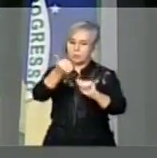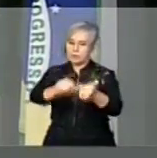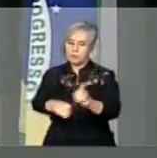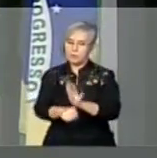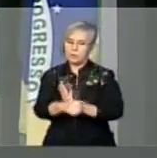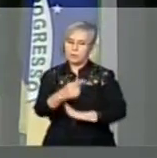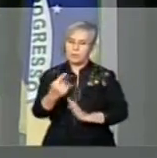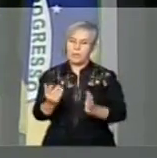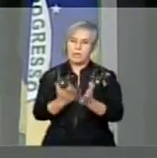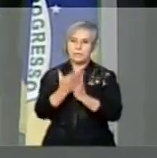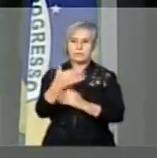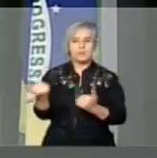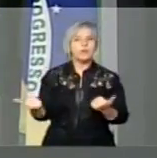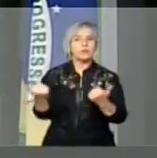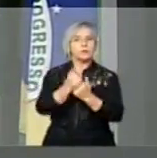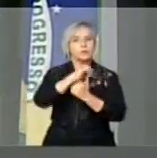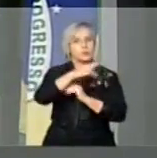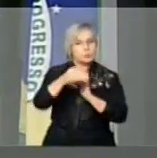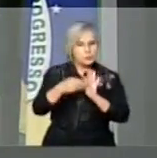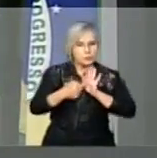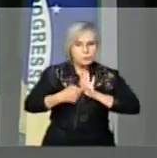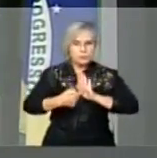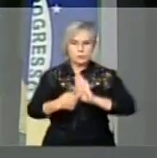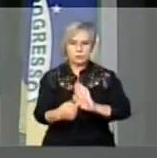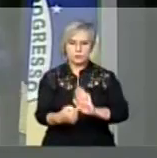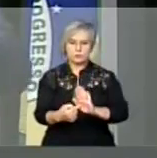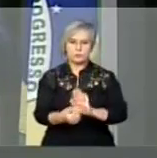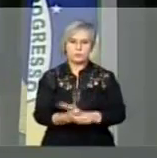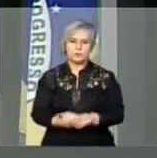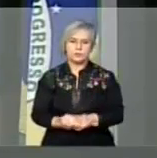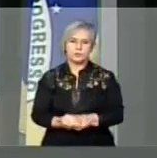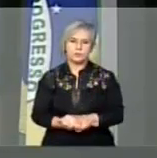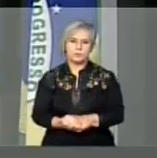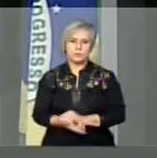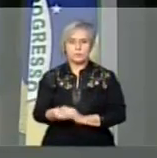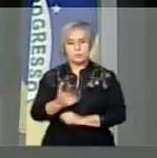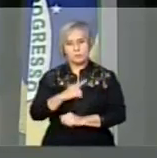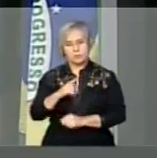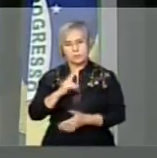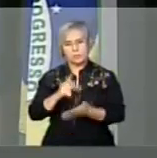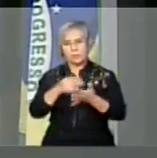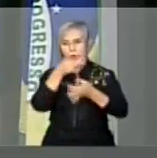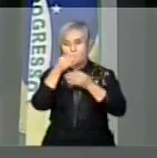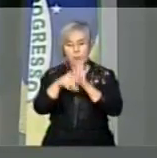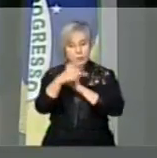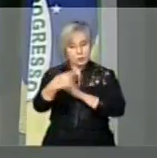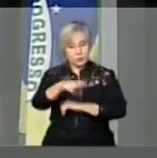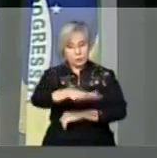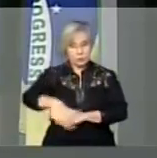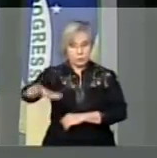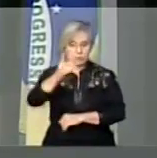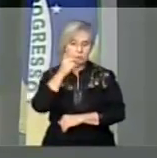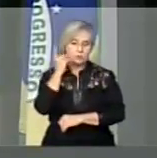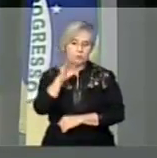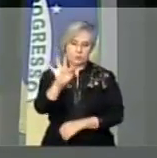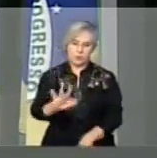através do substitutivo, que na realidade foram sugestões dos deputados federais.